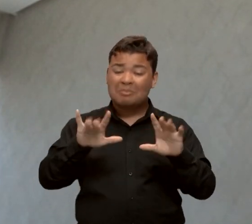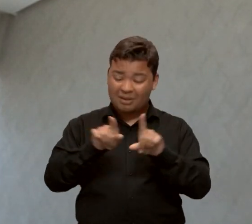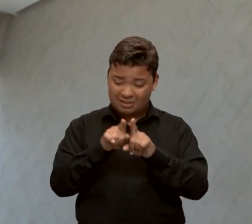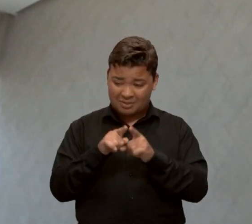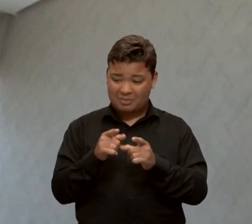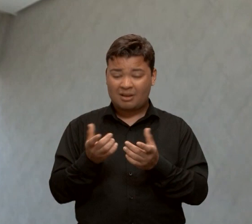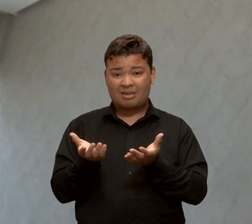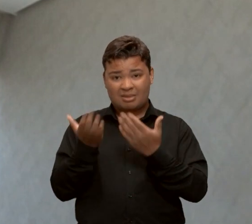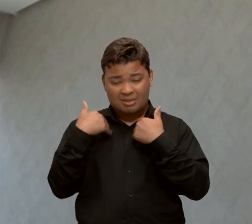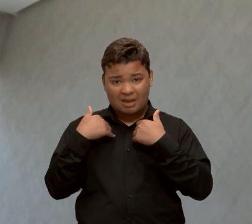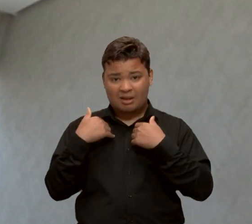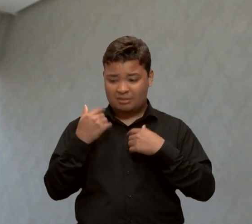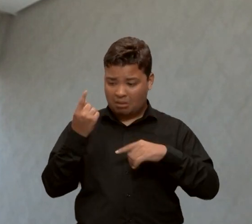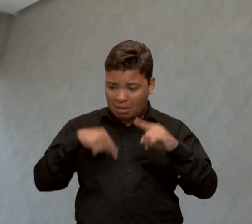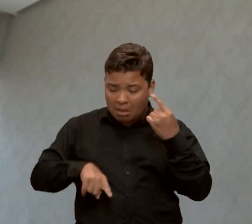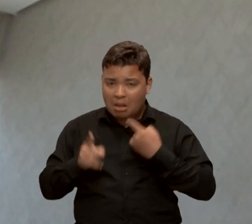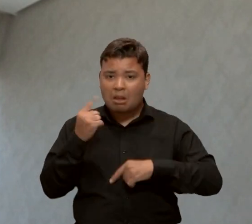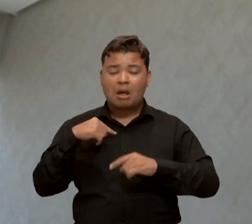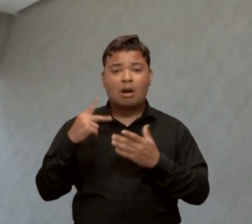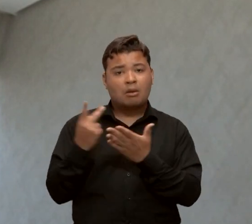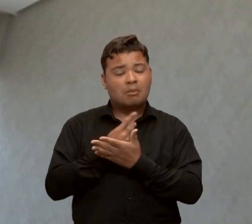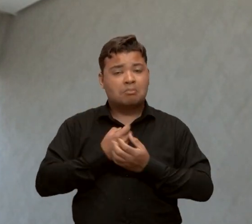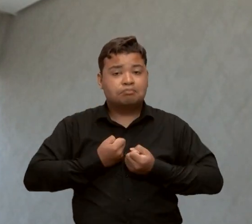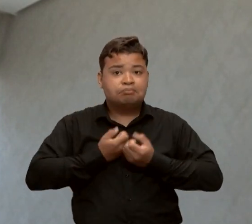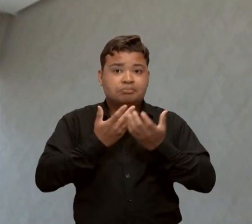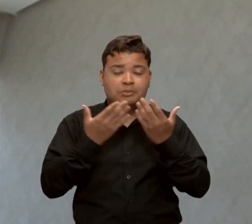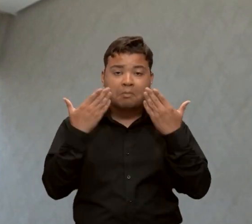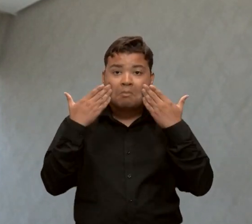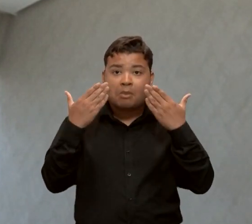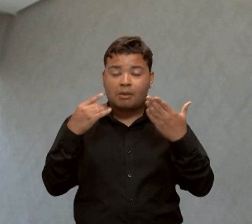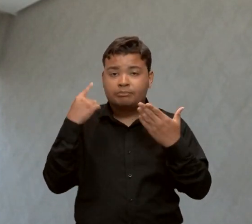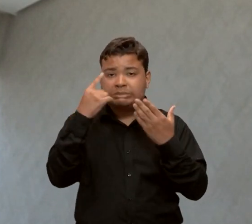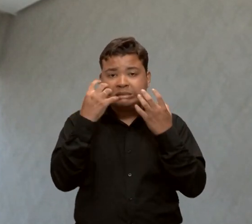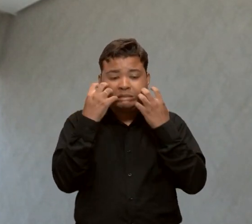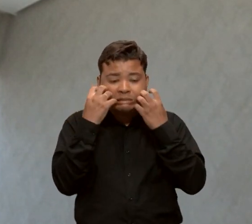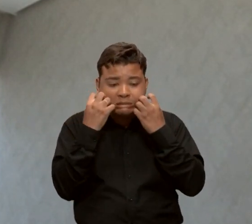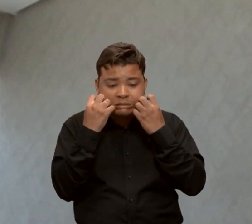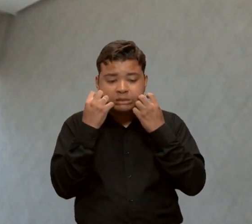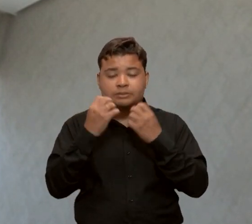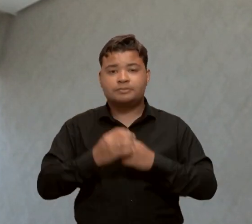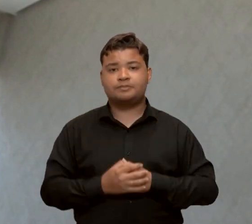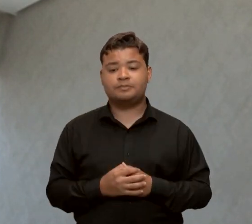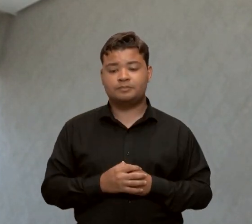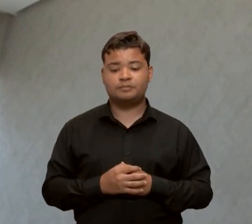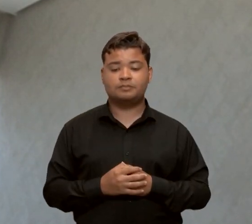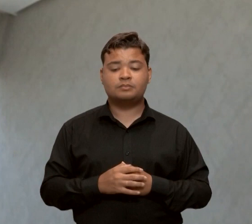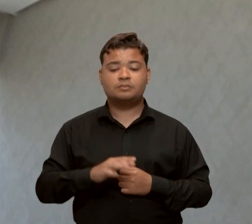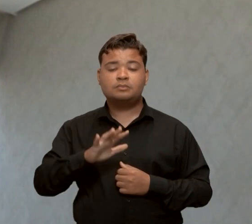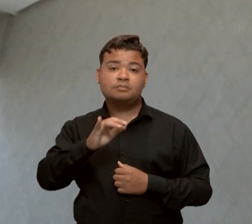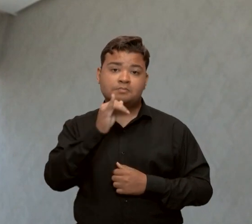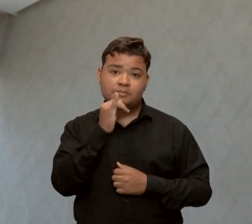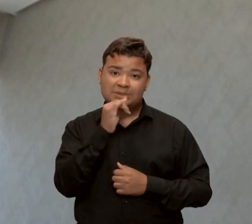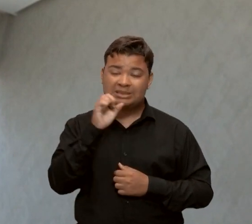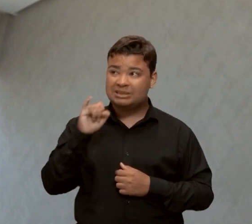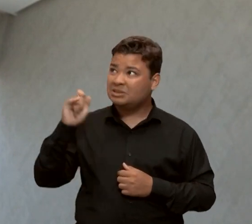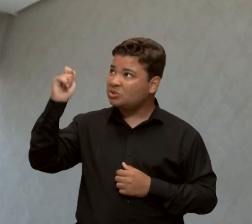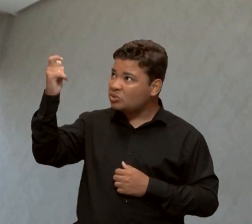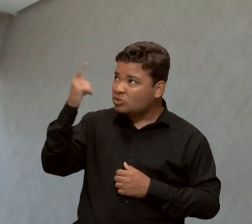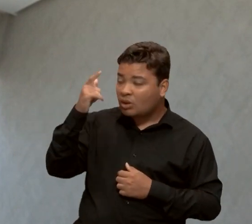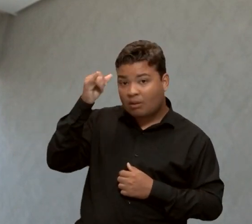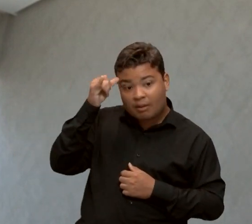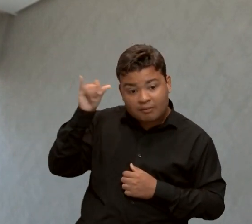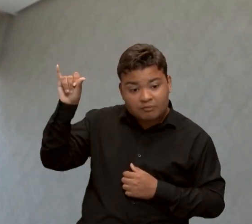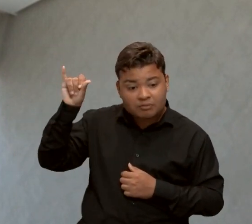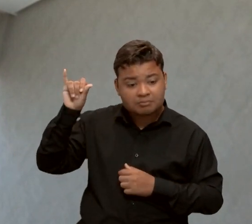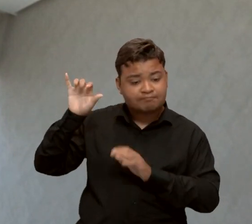idade. Então, quando o paciente ele não se expõe ao sol, ele está diminuindo 85% do envelhecimento.